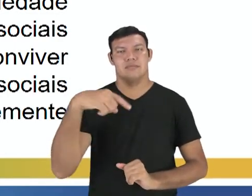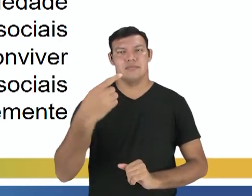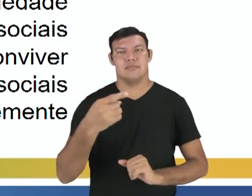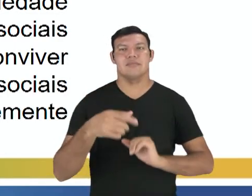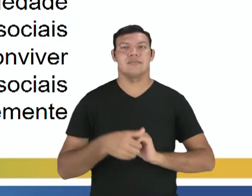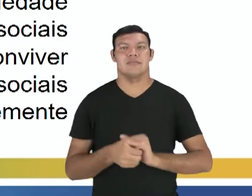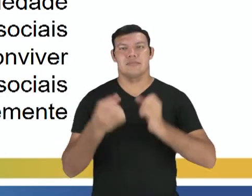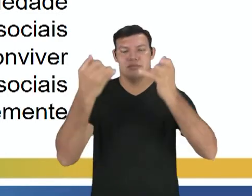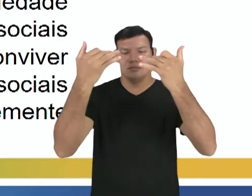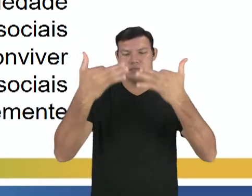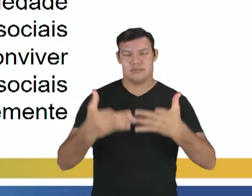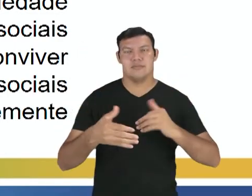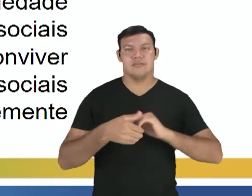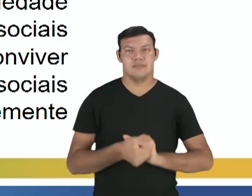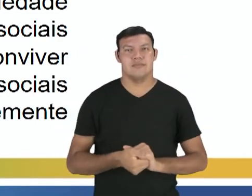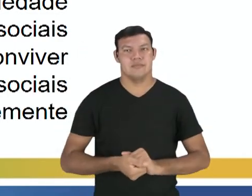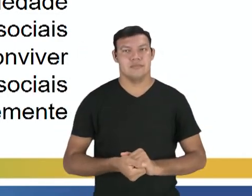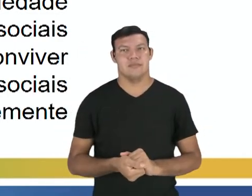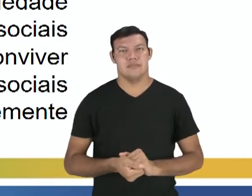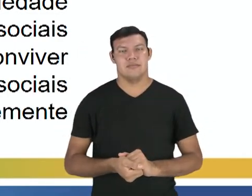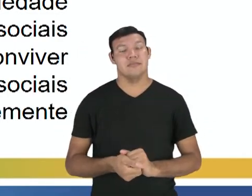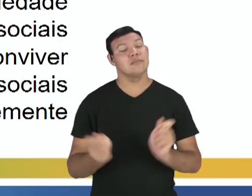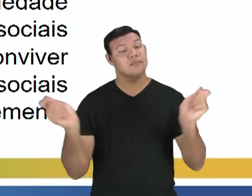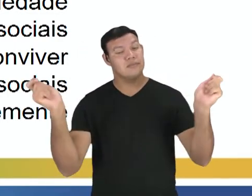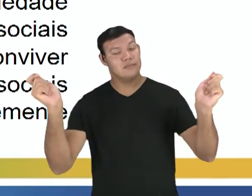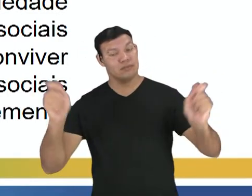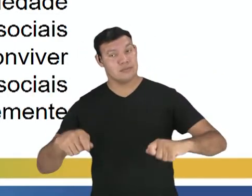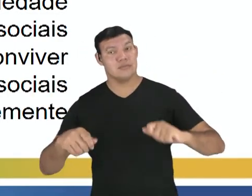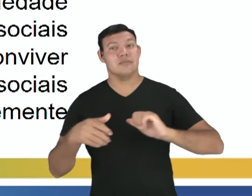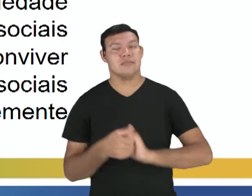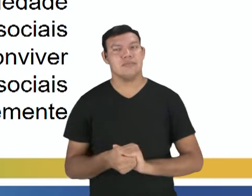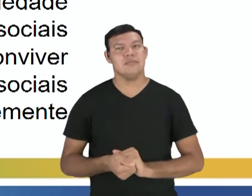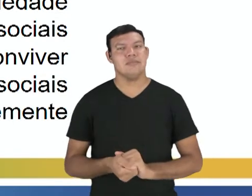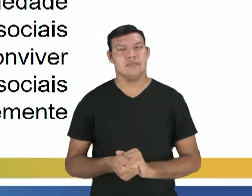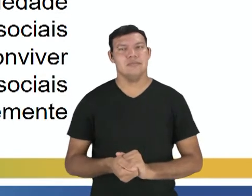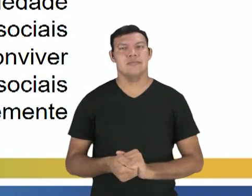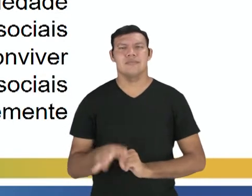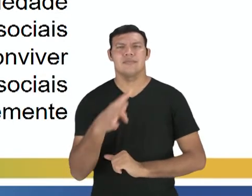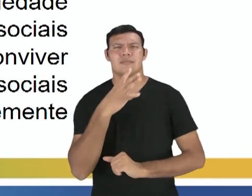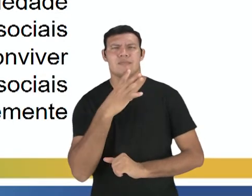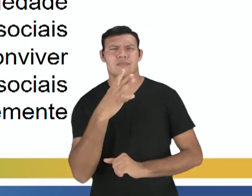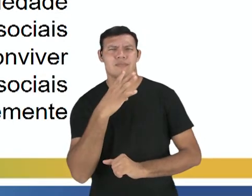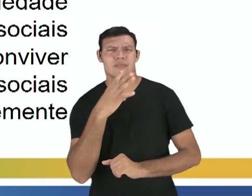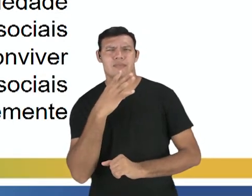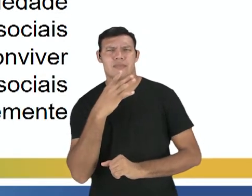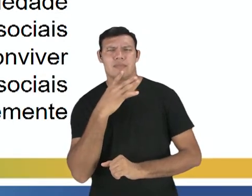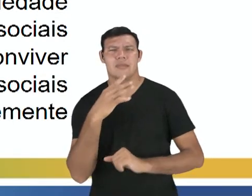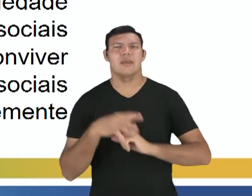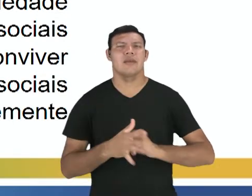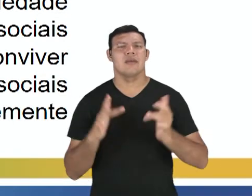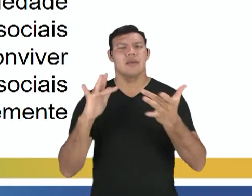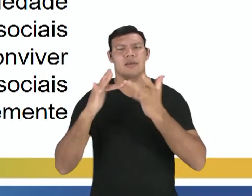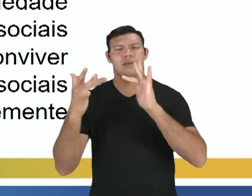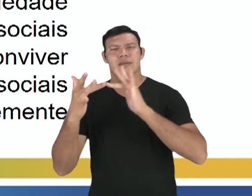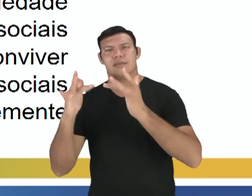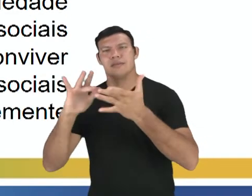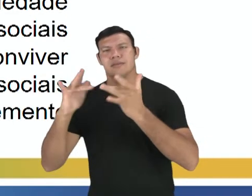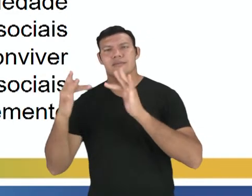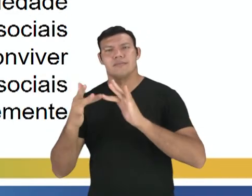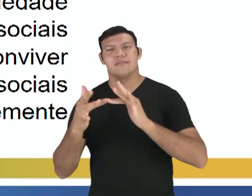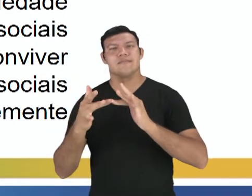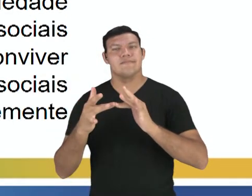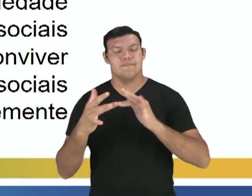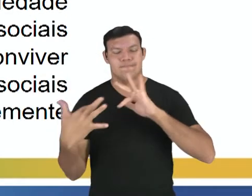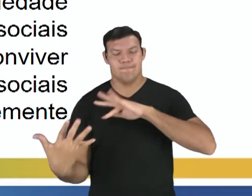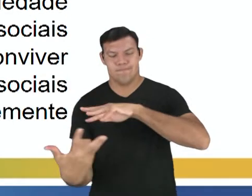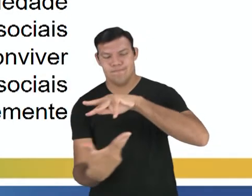continua. Isso nos permite, né, cada vez mais conhecer, entrar em contato com diversas